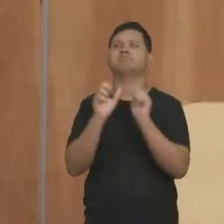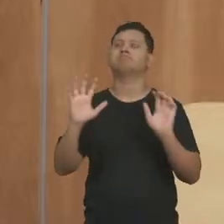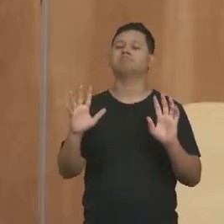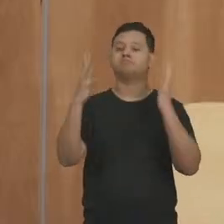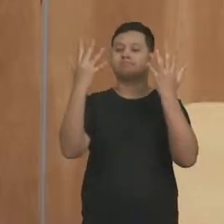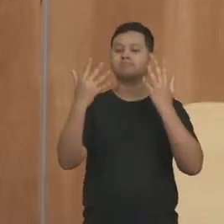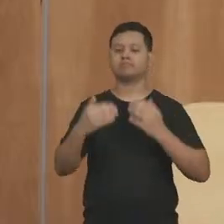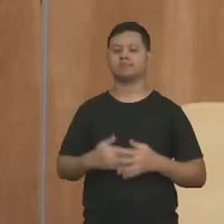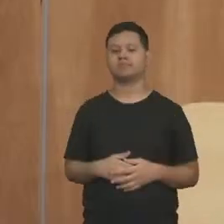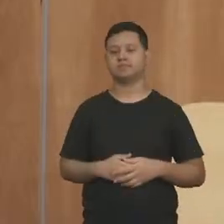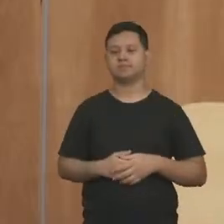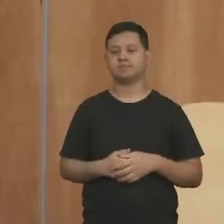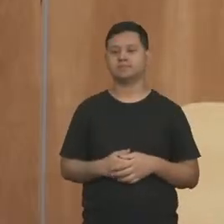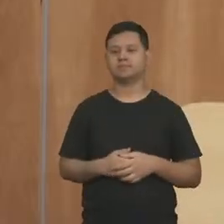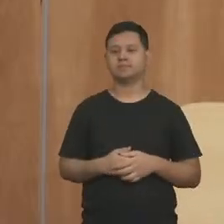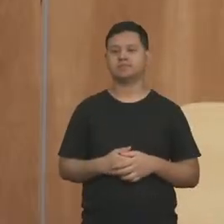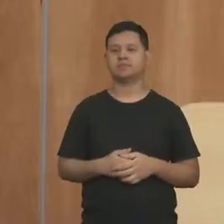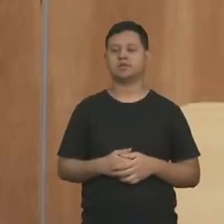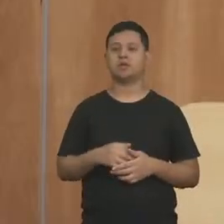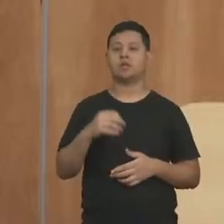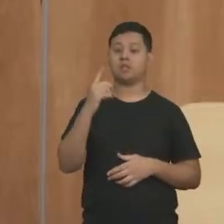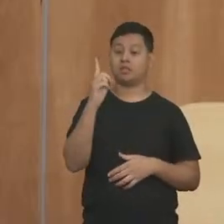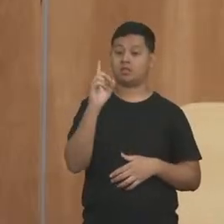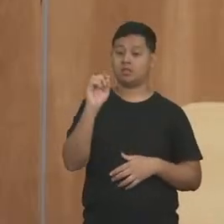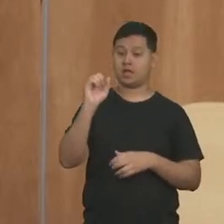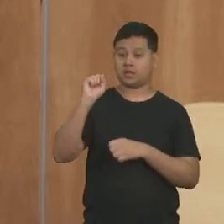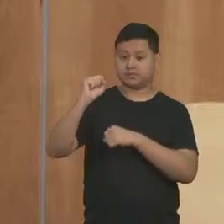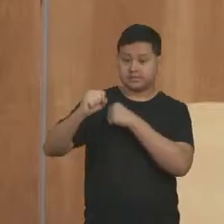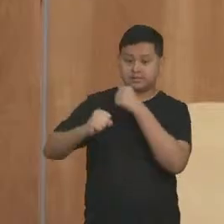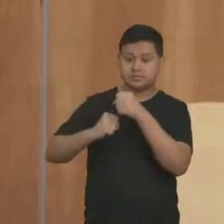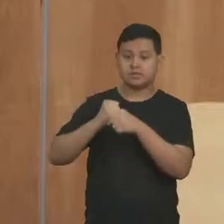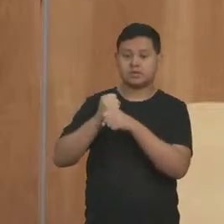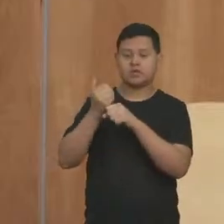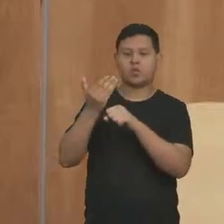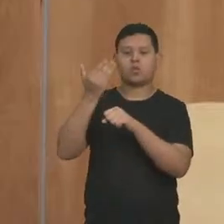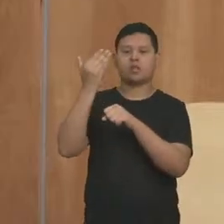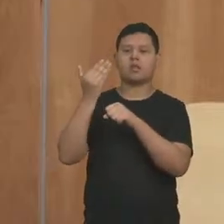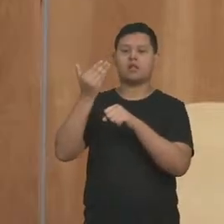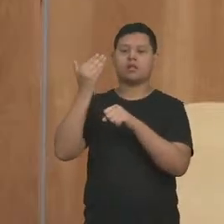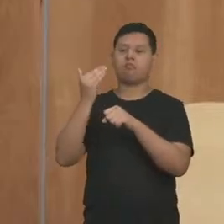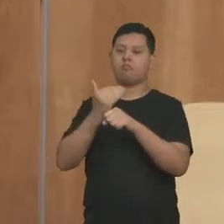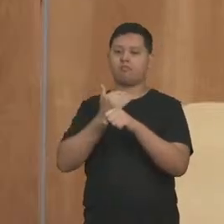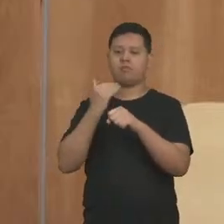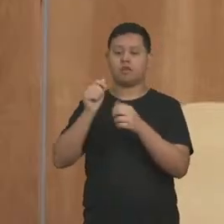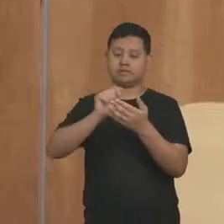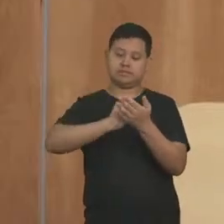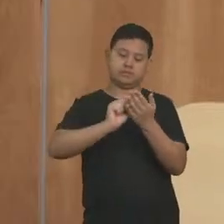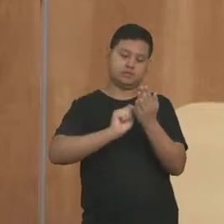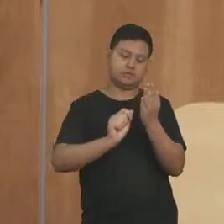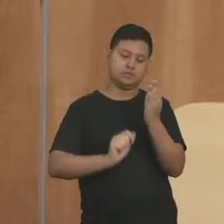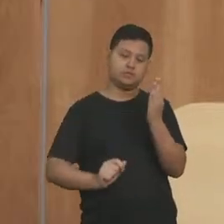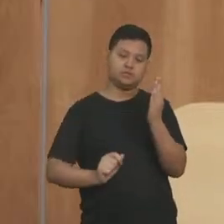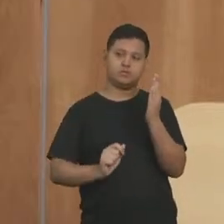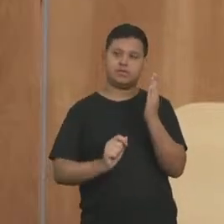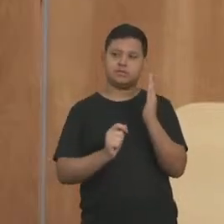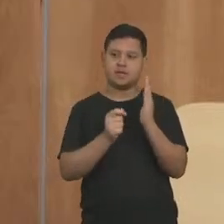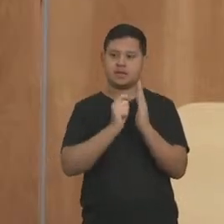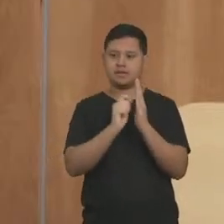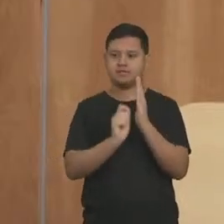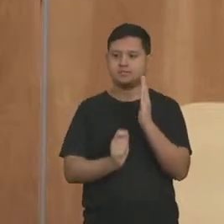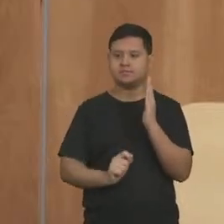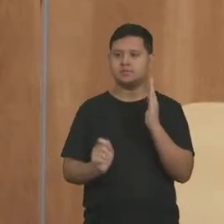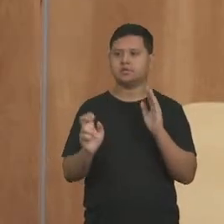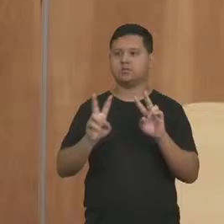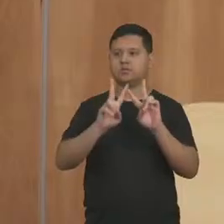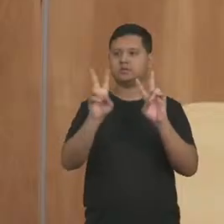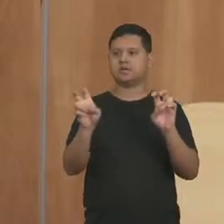dela. Faz 10 anos que o Papa Francisco, finado, escreveu uma encíclica social sobre a casa